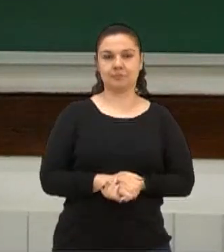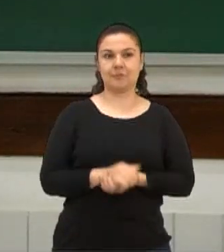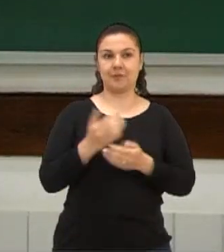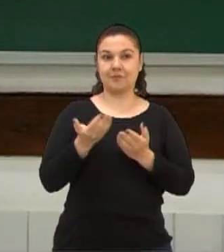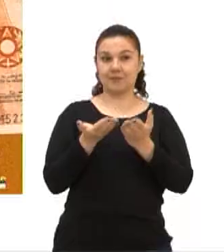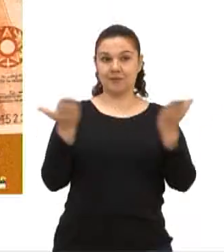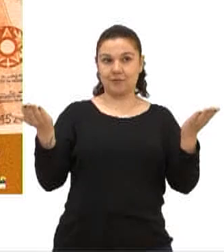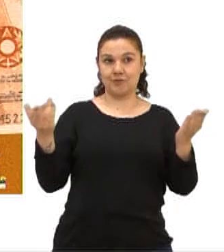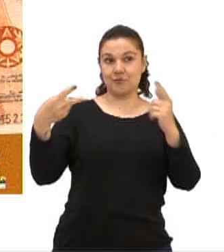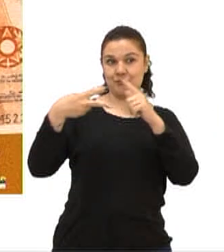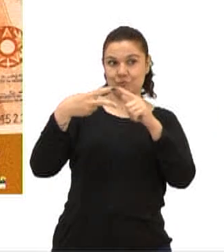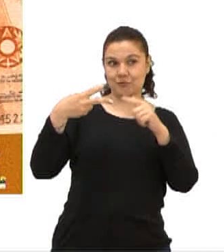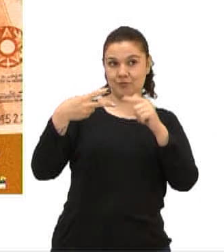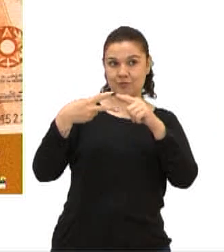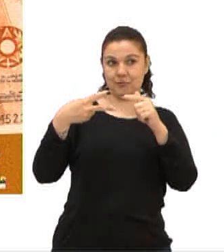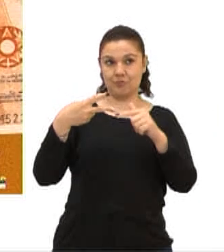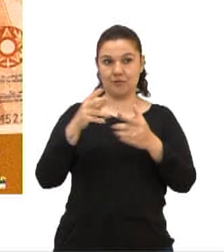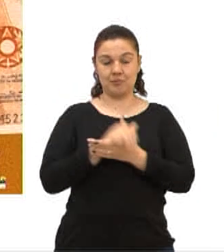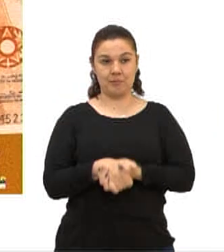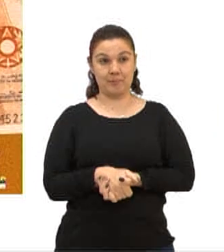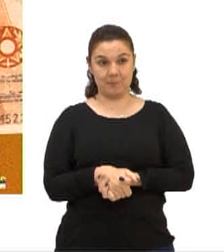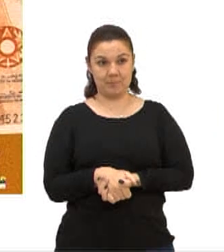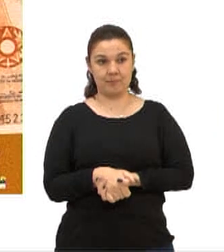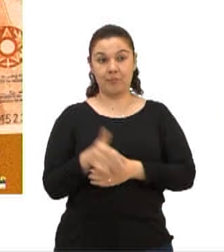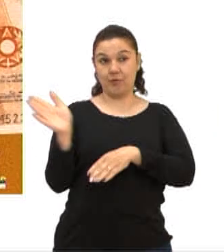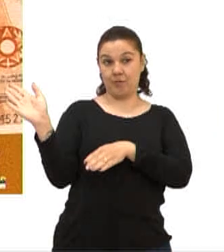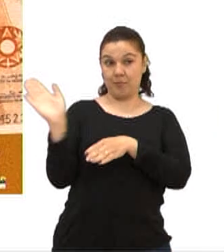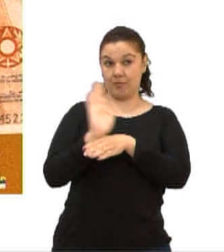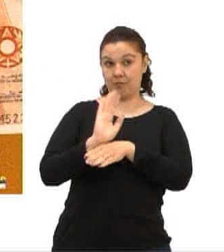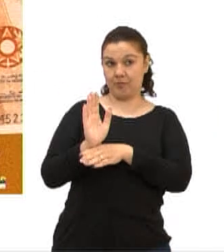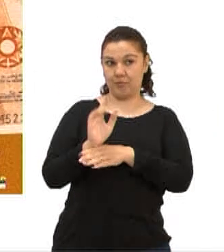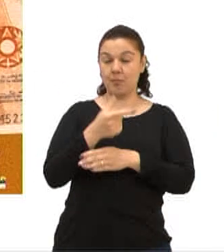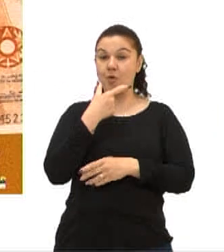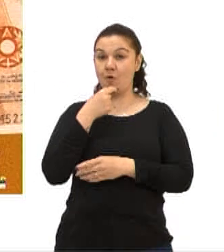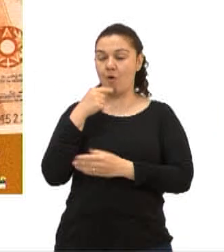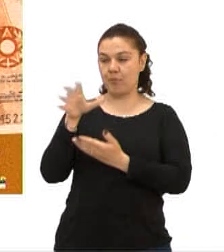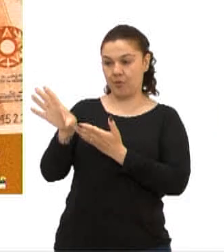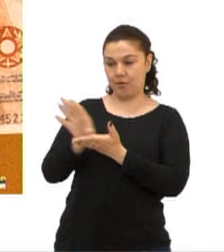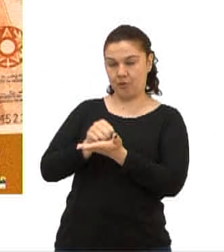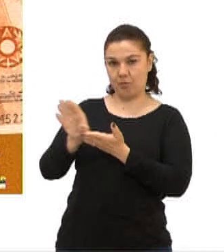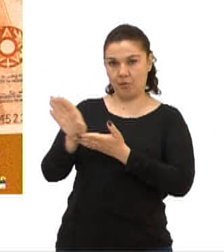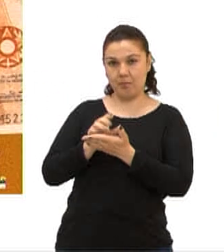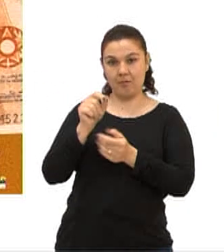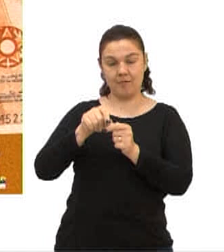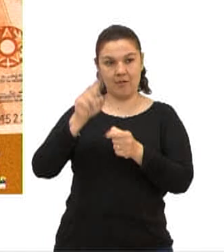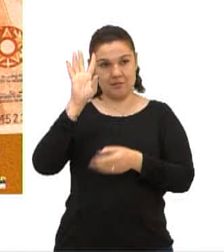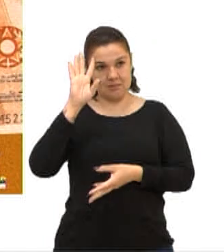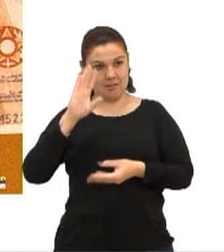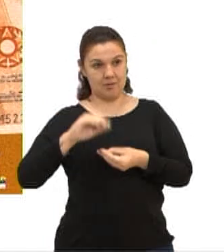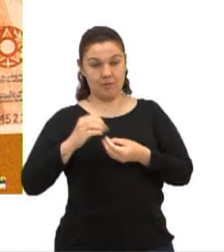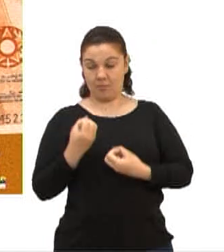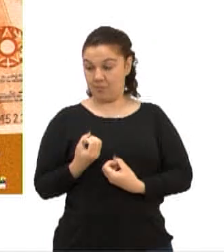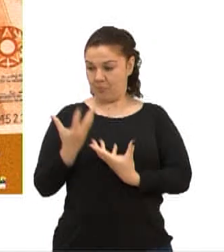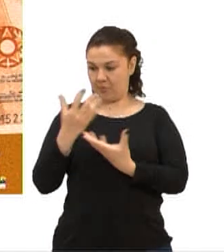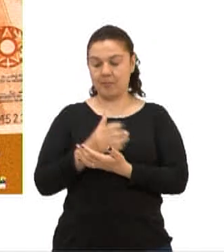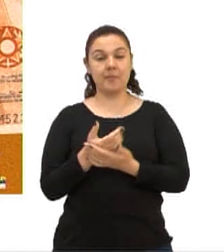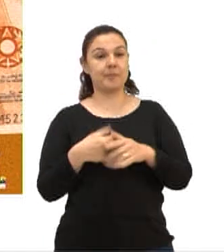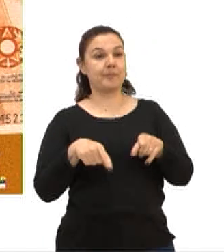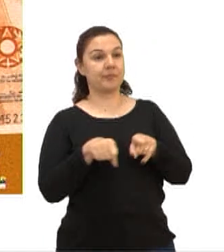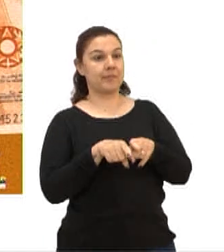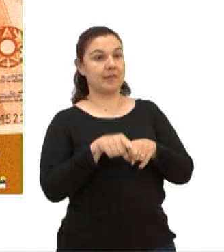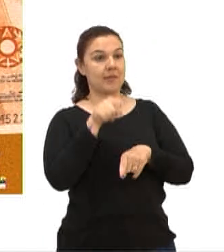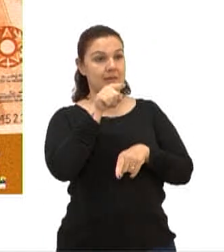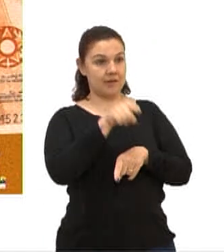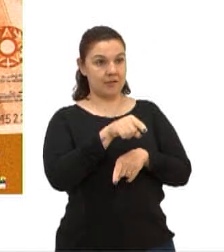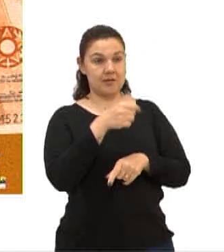Deixo para vocês o filme O Homem que Copiava, que eles fazem a interpretação desse poema, e também